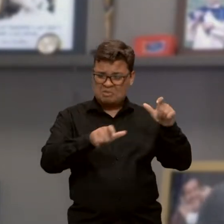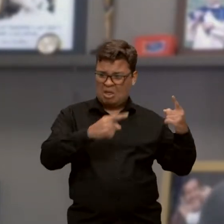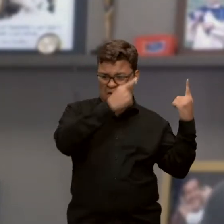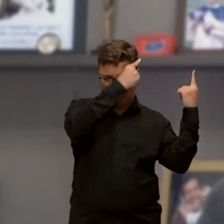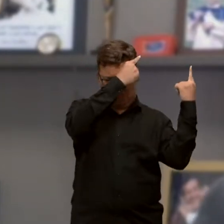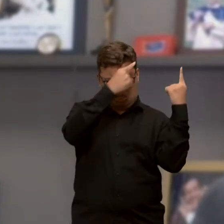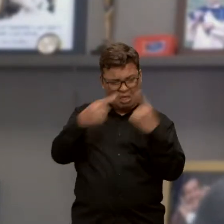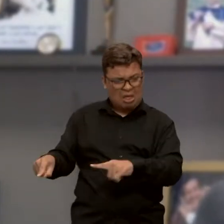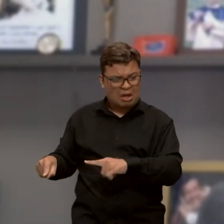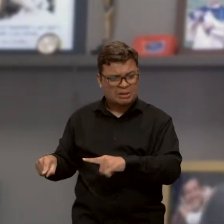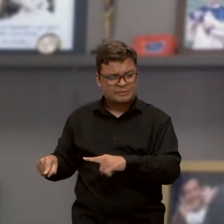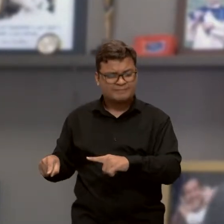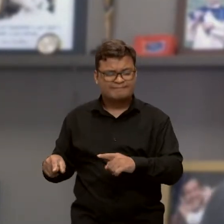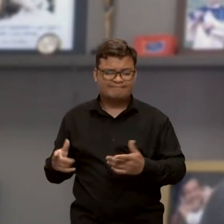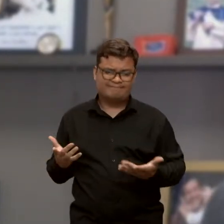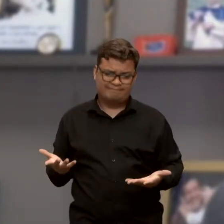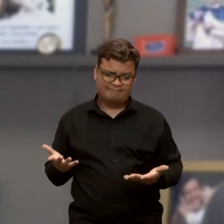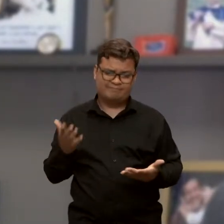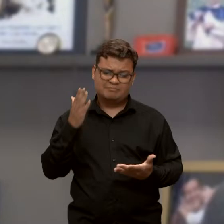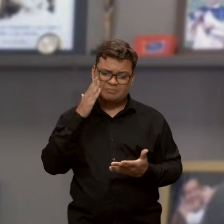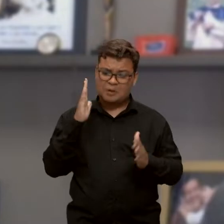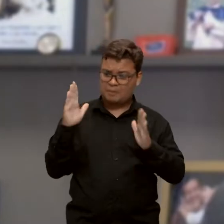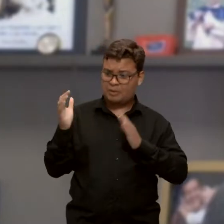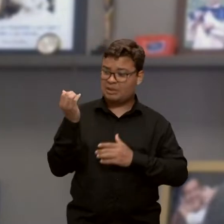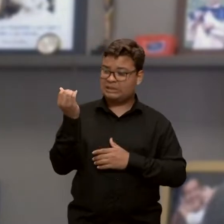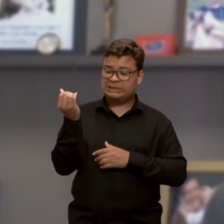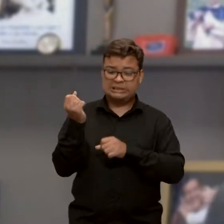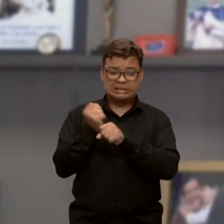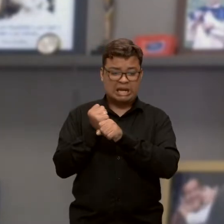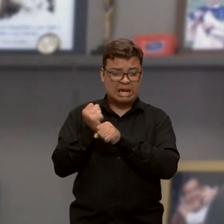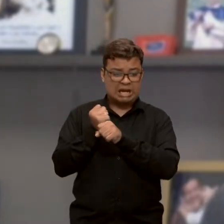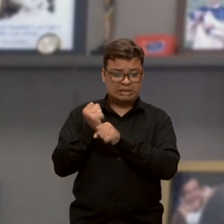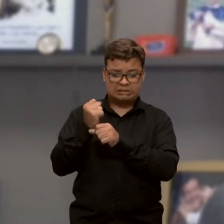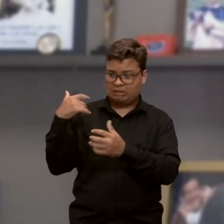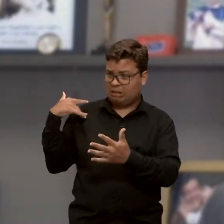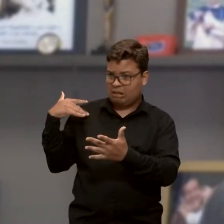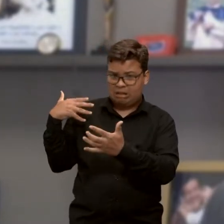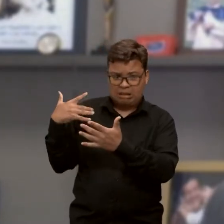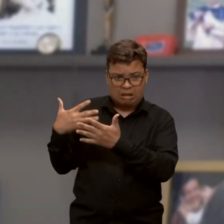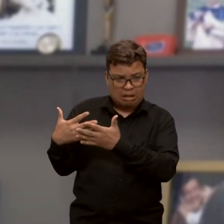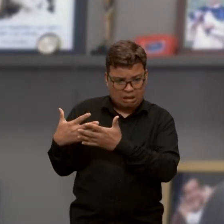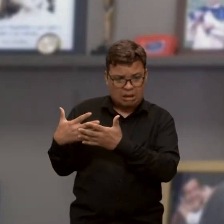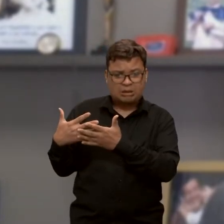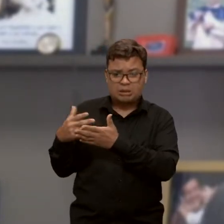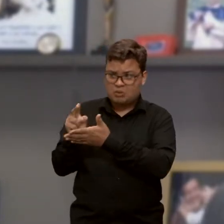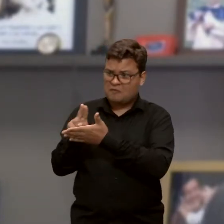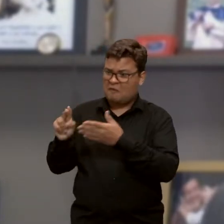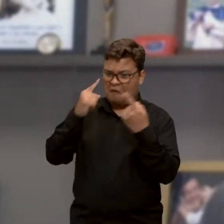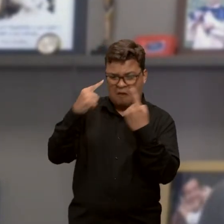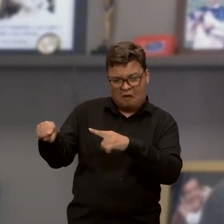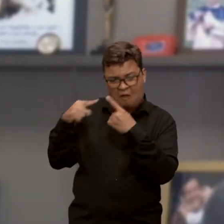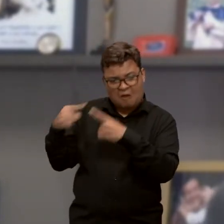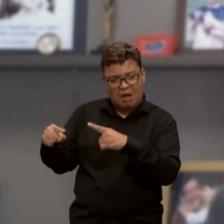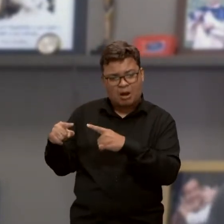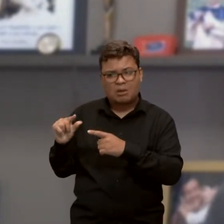recebeu nesses últimos 6 anos, de forma muito mais intensa nos últimos 4 anos, né? Eu estava na reitoria